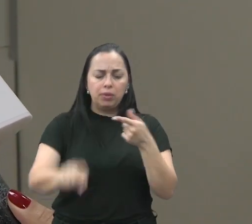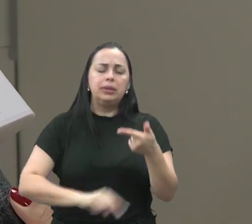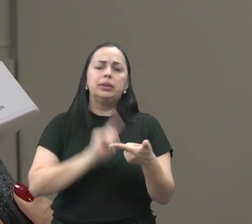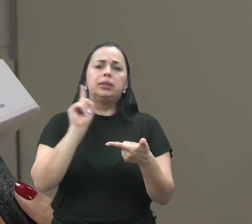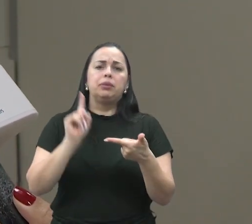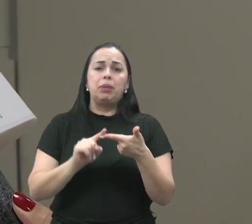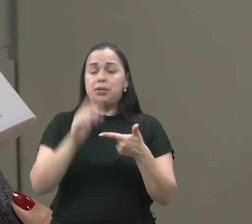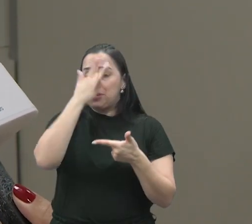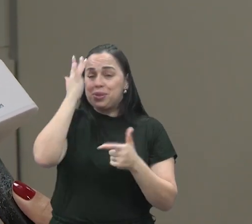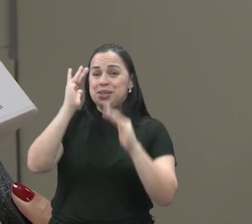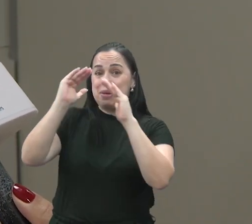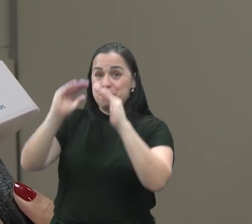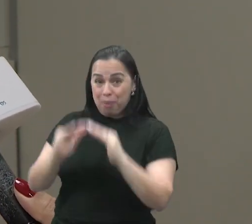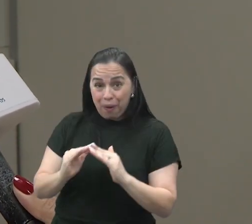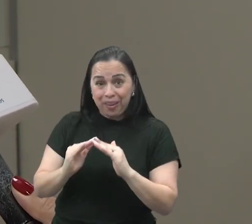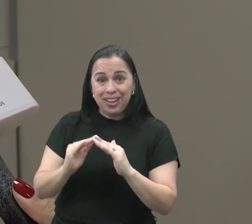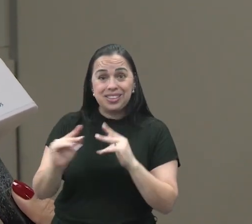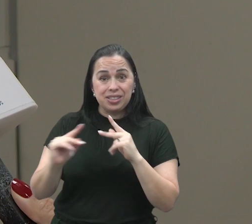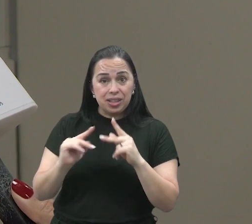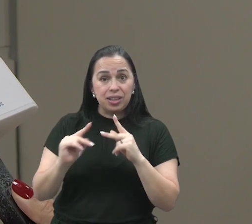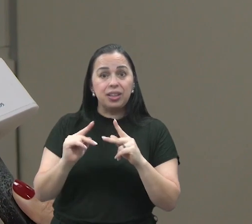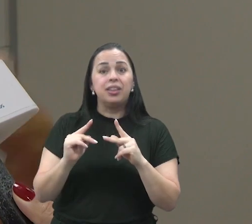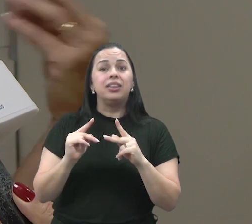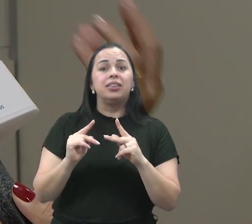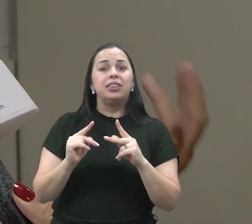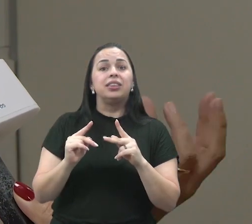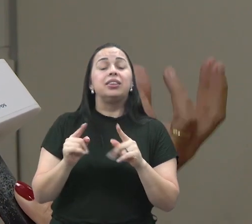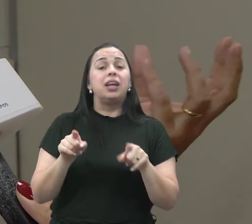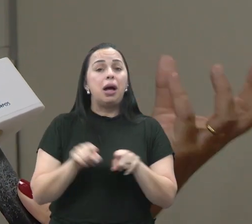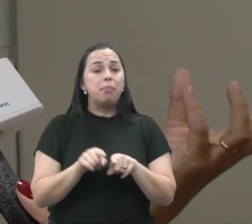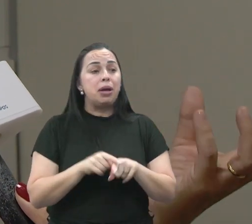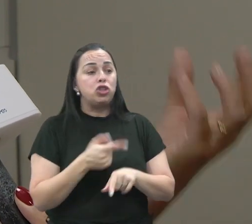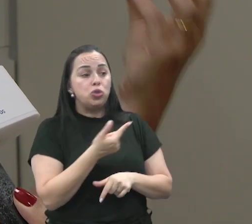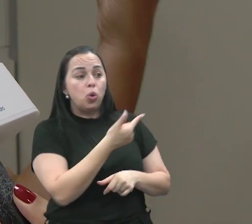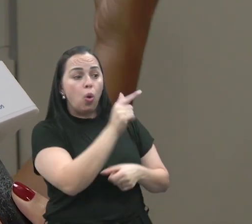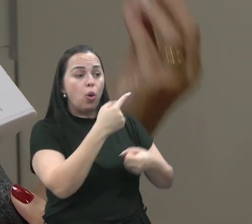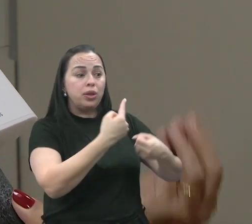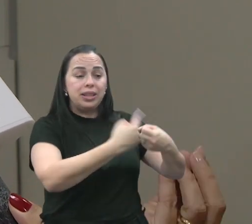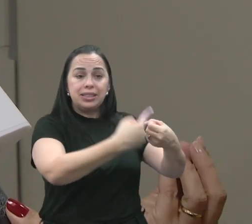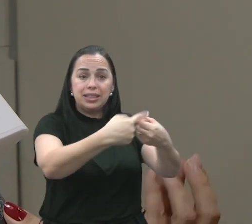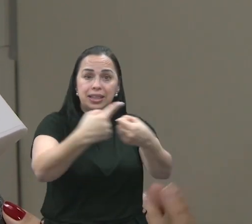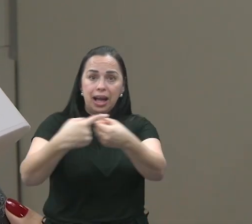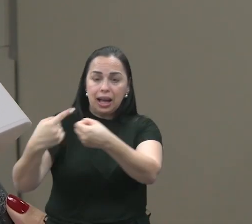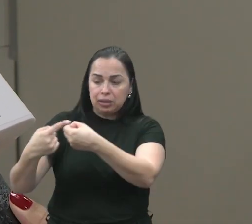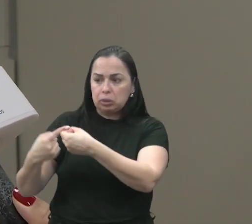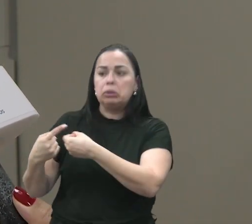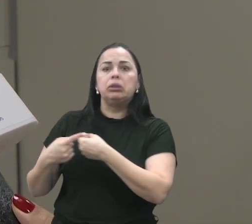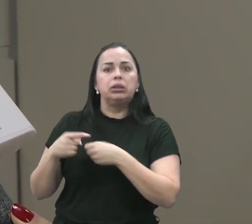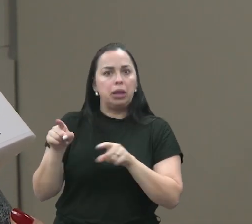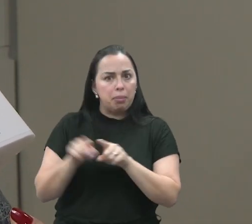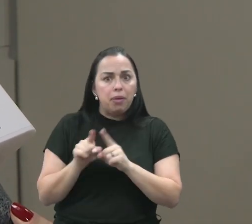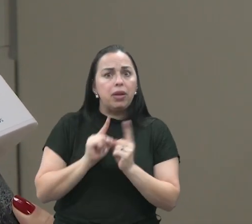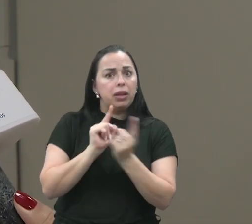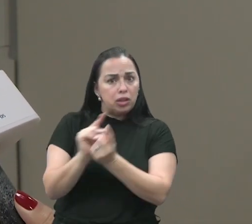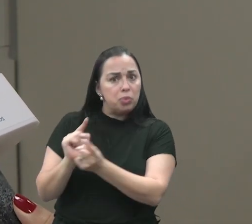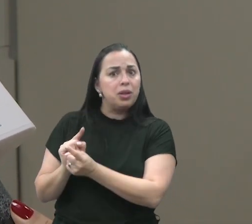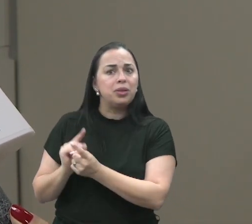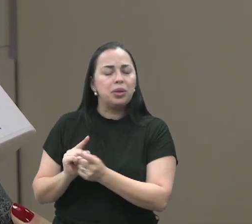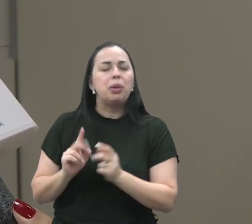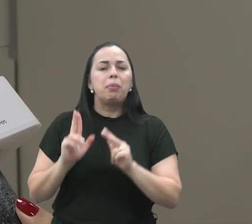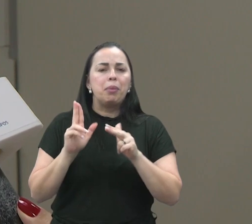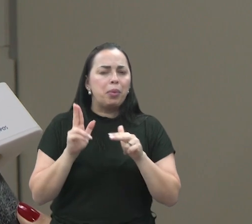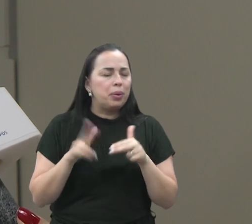para os nossos moradores de São José, e que também vai atender moradores tanto de Jambeiro quanto de Monteiro Lobato.